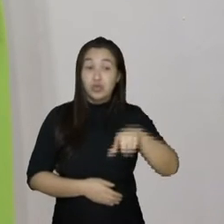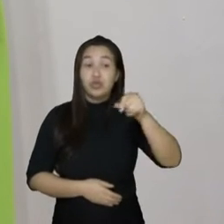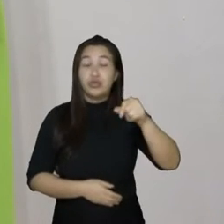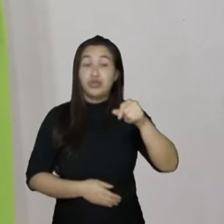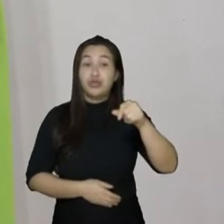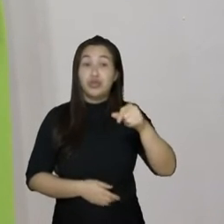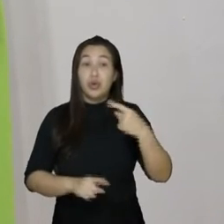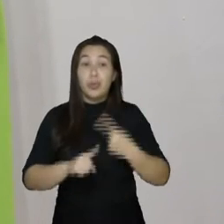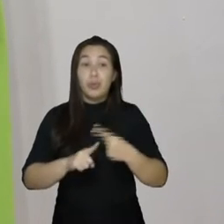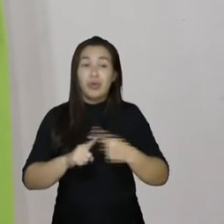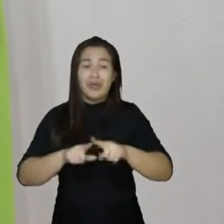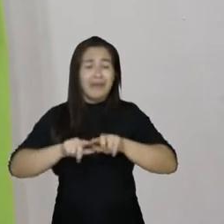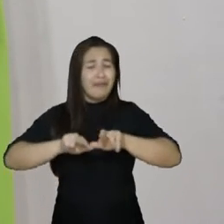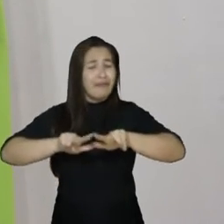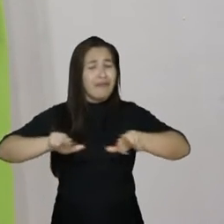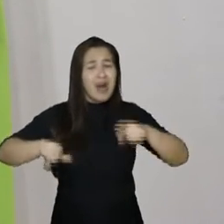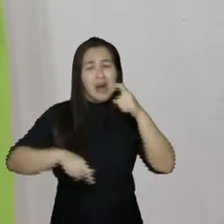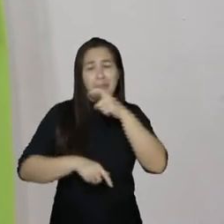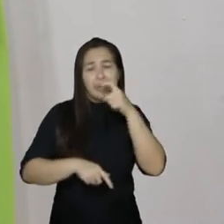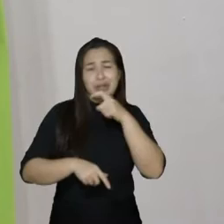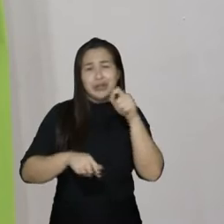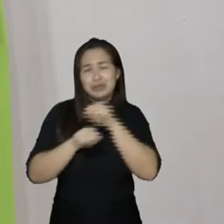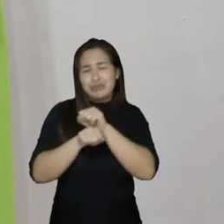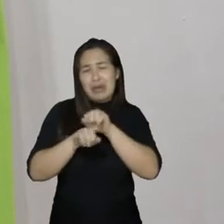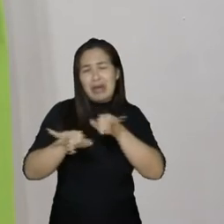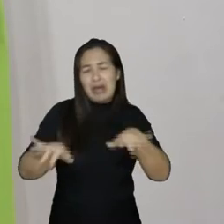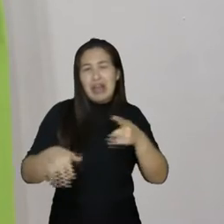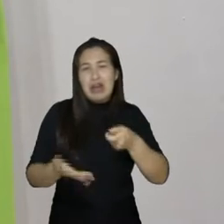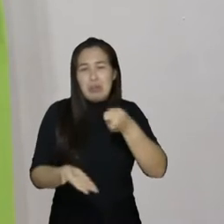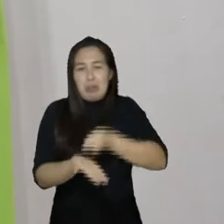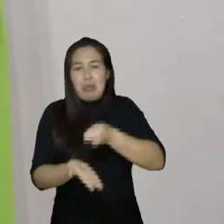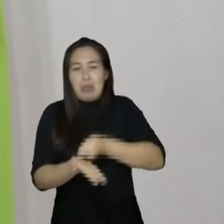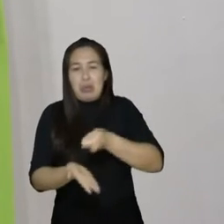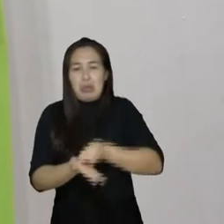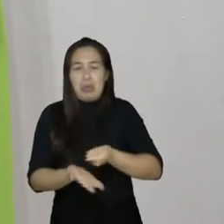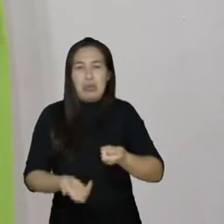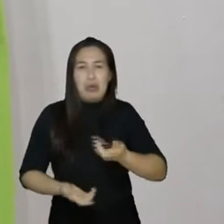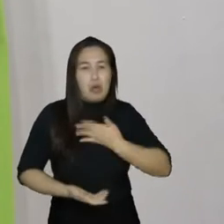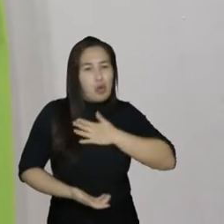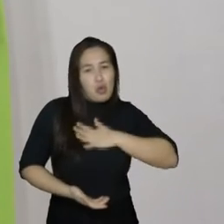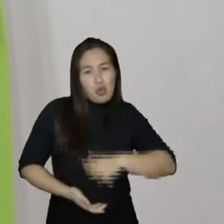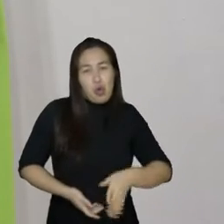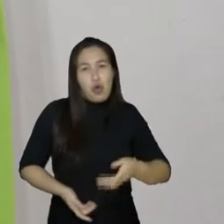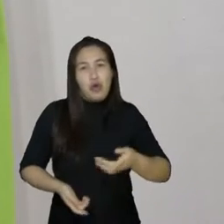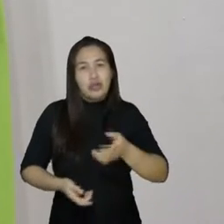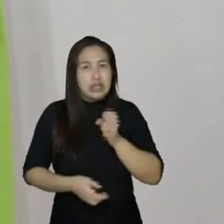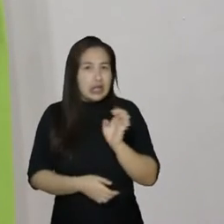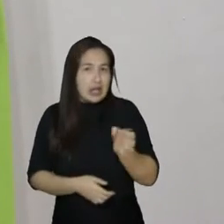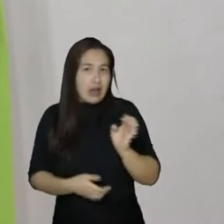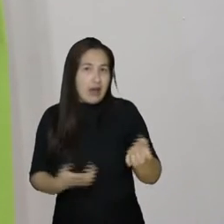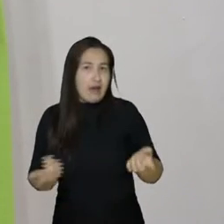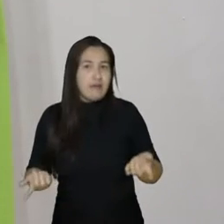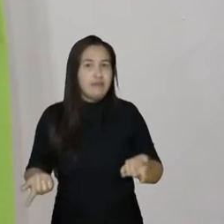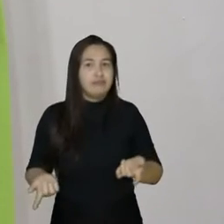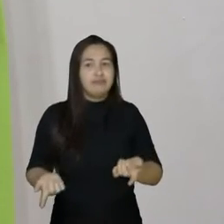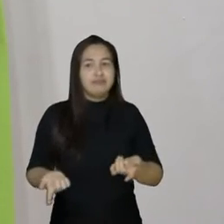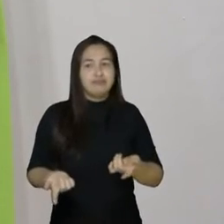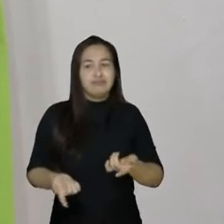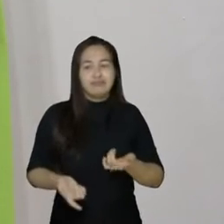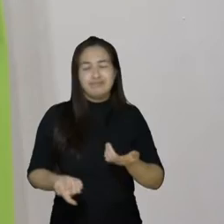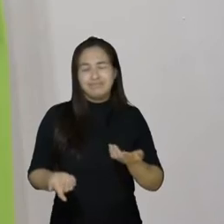de rotulação. Machista, ditador, homofóbico, dentre outros. Aí o cara ganha,